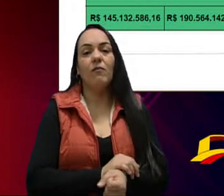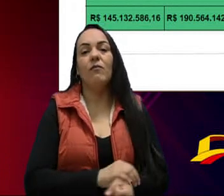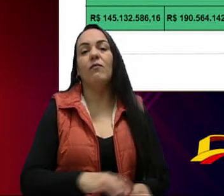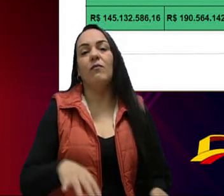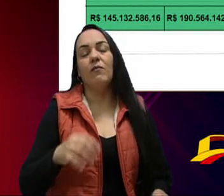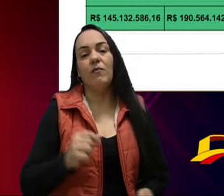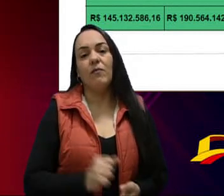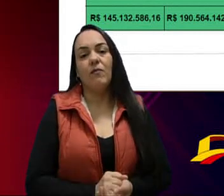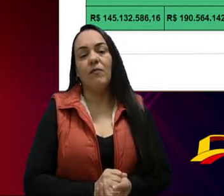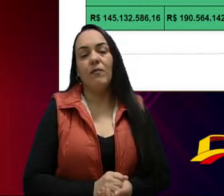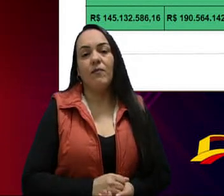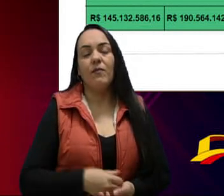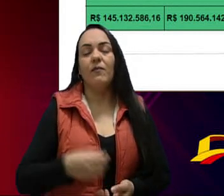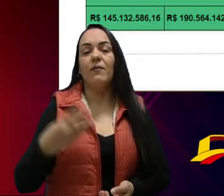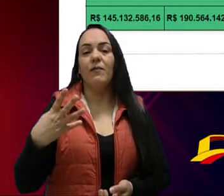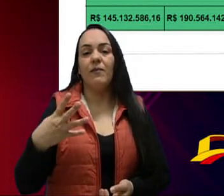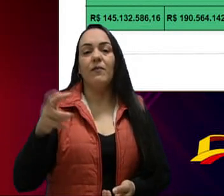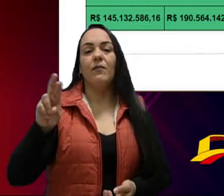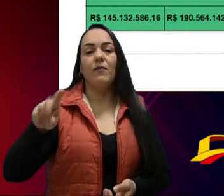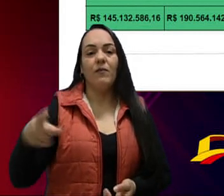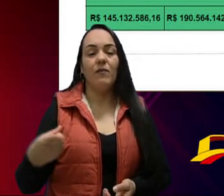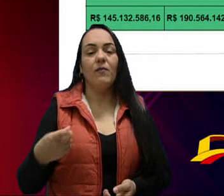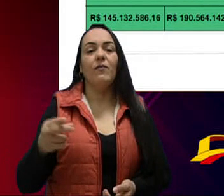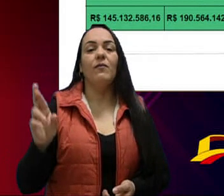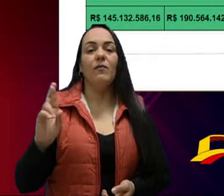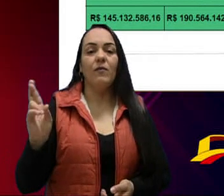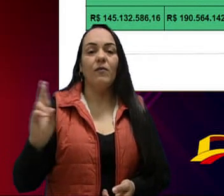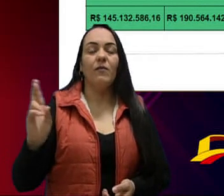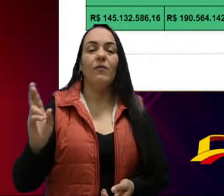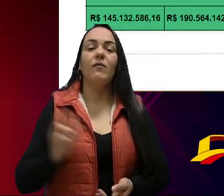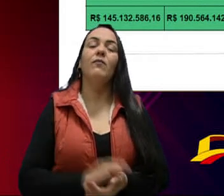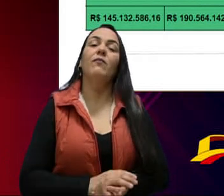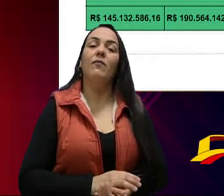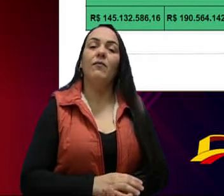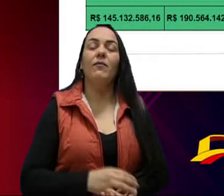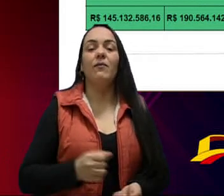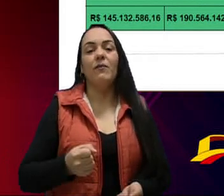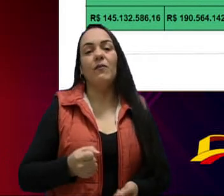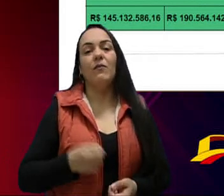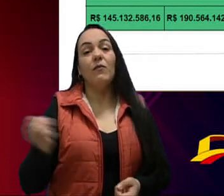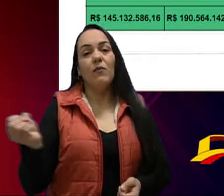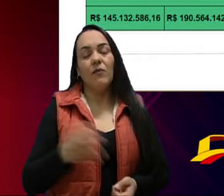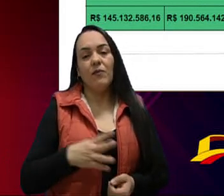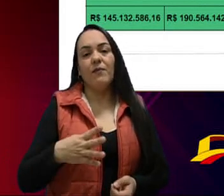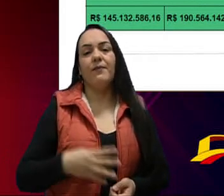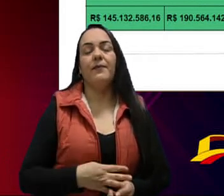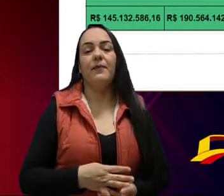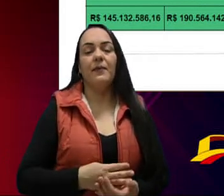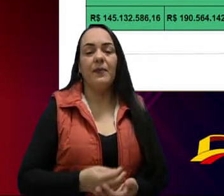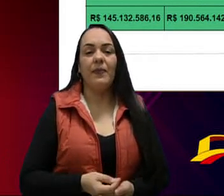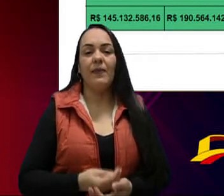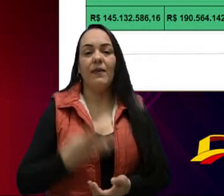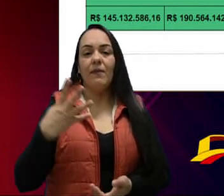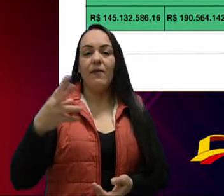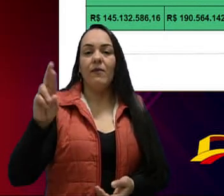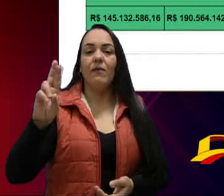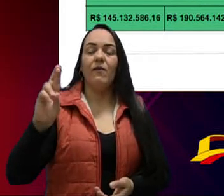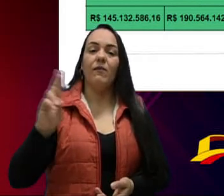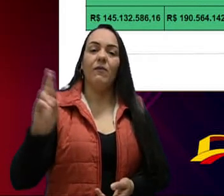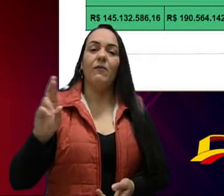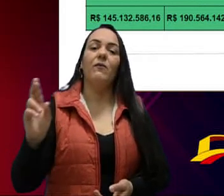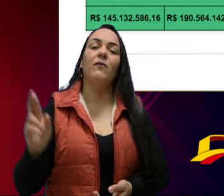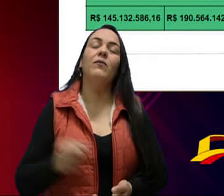inicial de 4 milhões 116.000 atualizado 8 milhões 399.000 empenhado